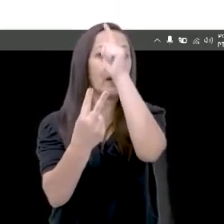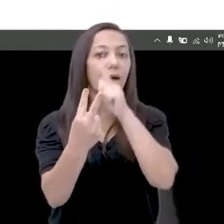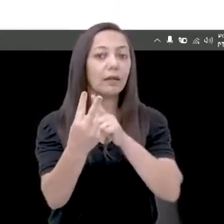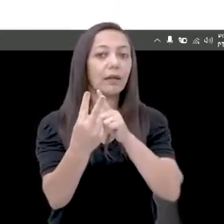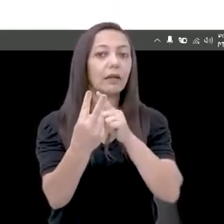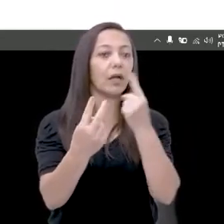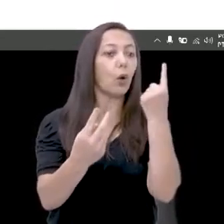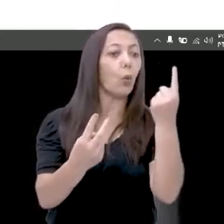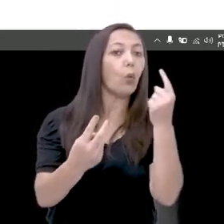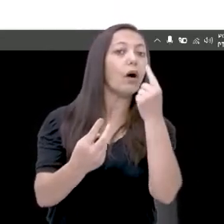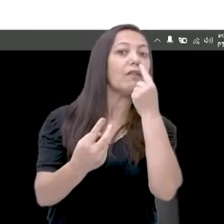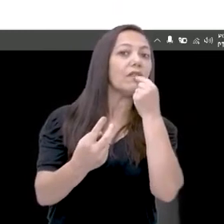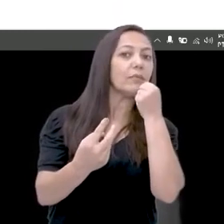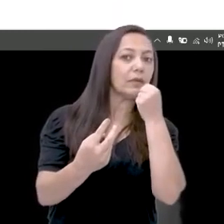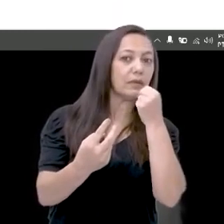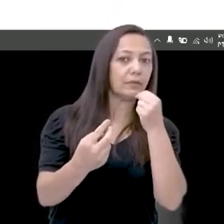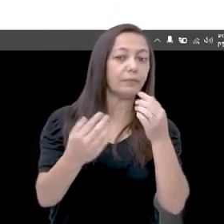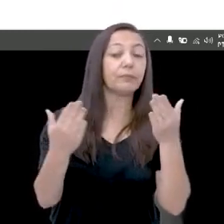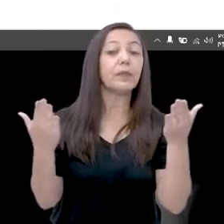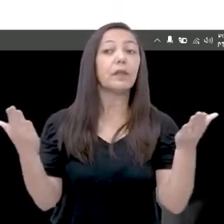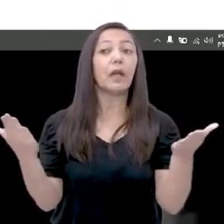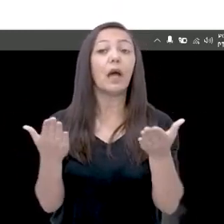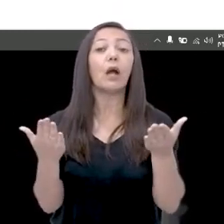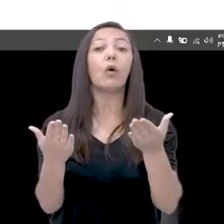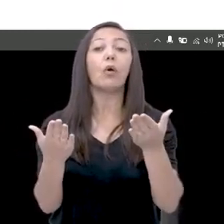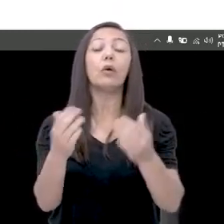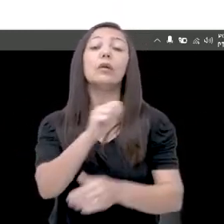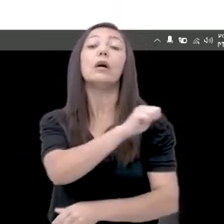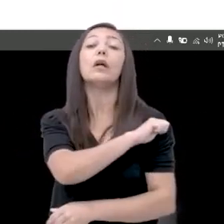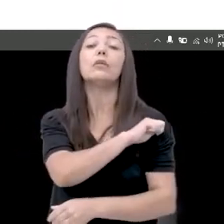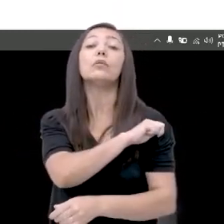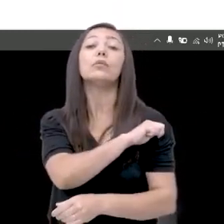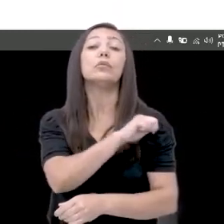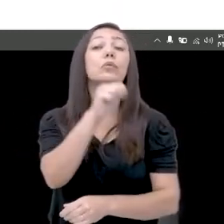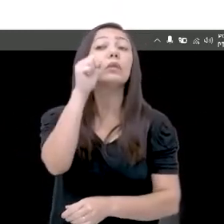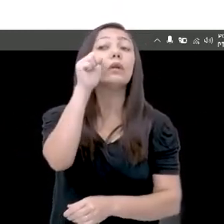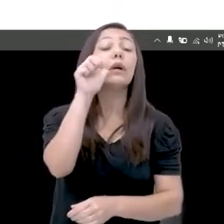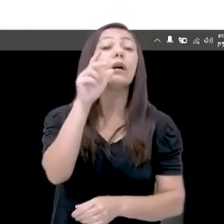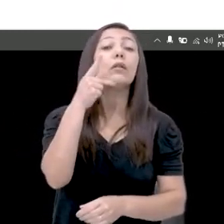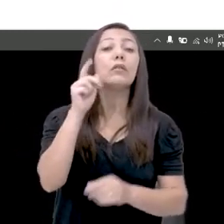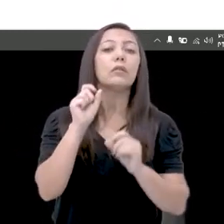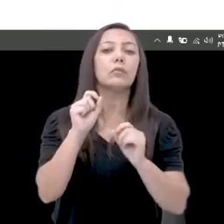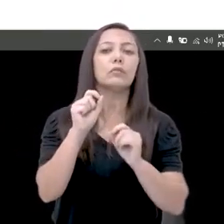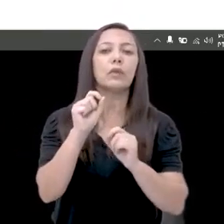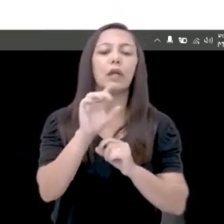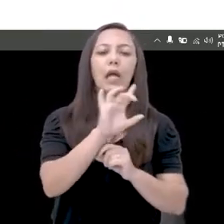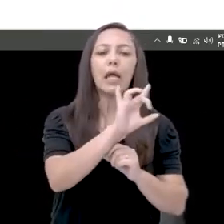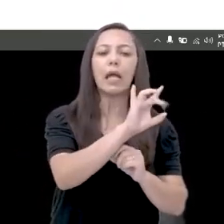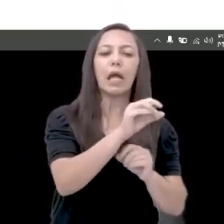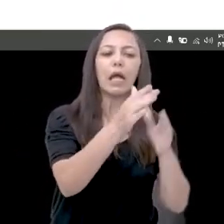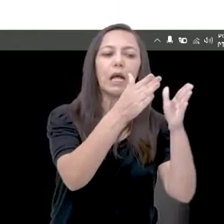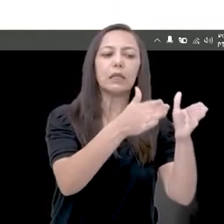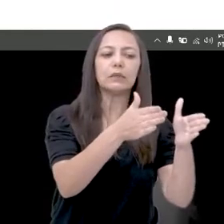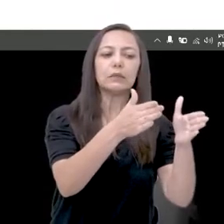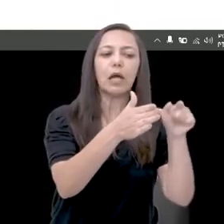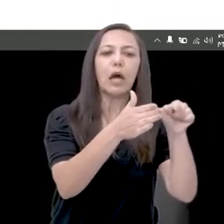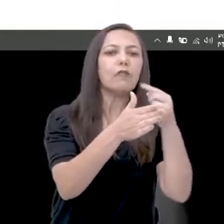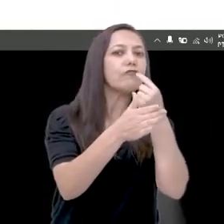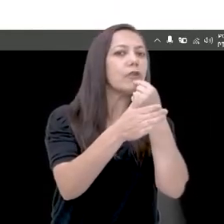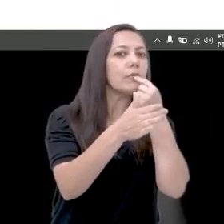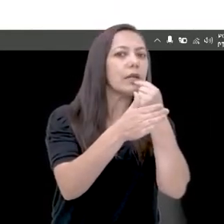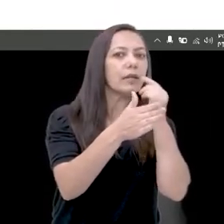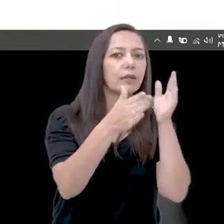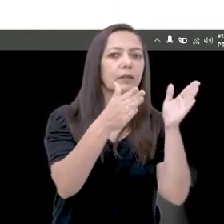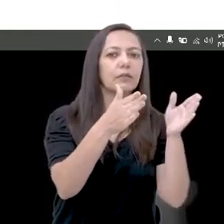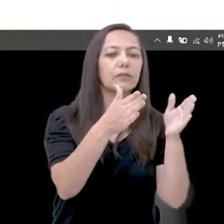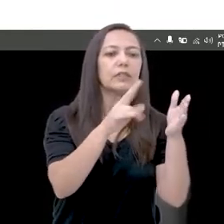partes de tinta amarela. Cara aluno, eu gostaria de ressaltar o seguinte, quando ela diz aqui, para cada parte de tinta